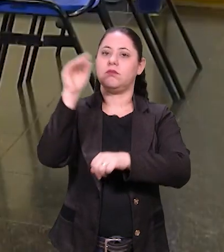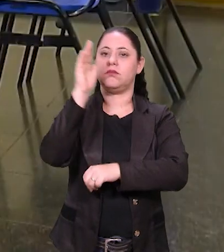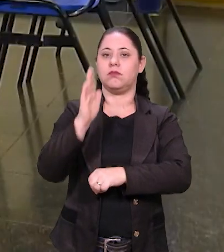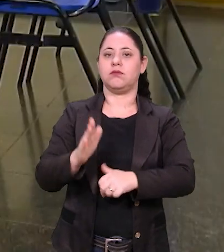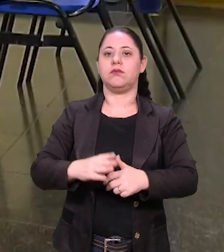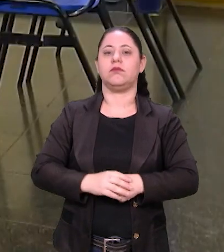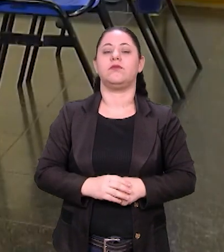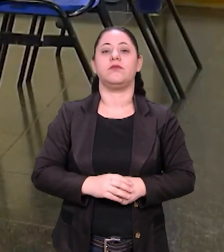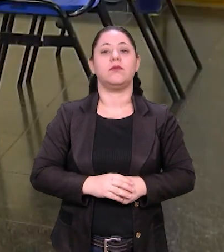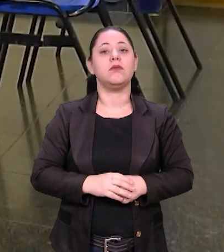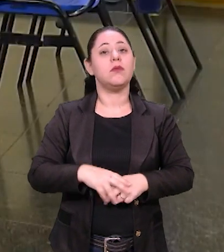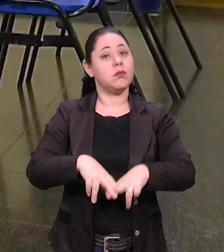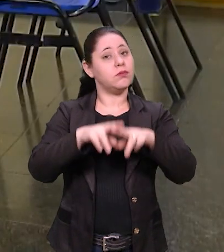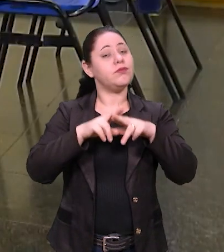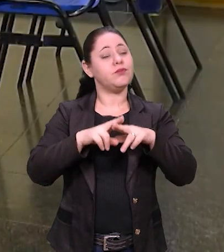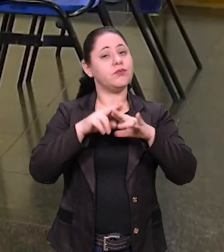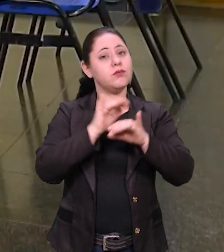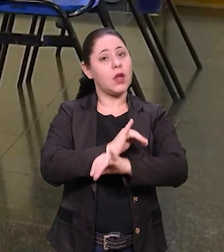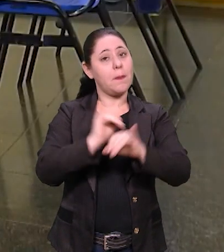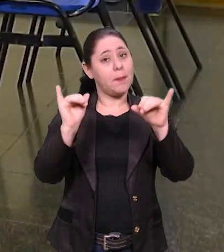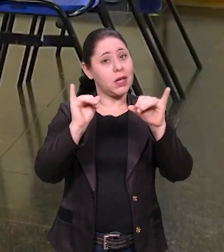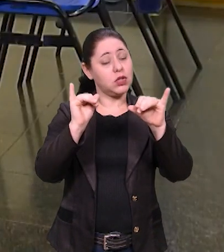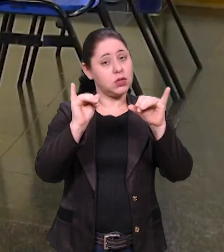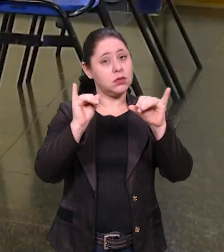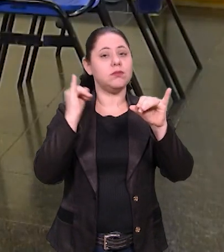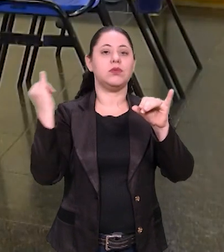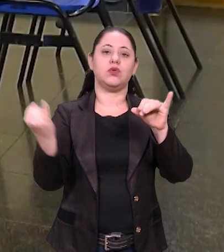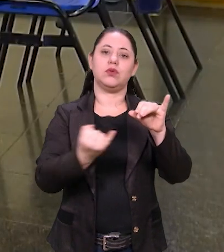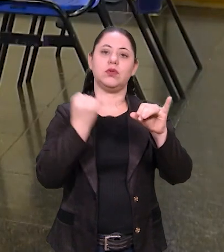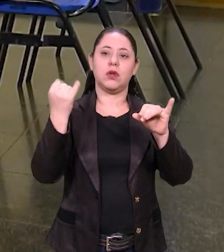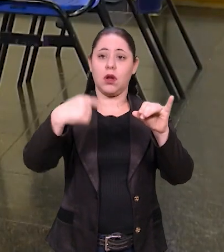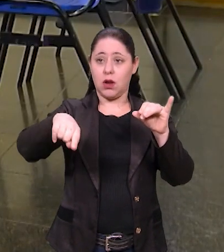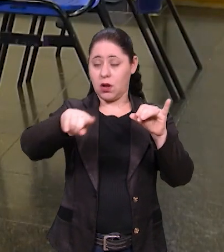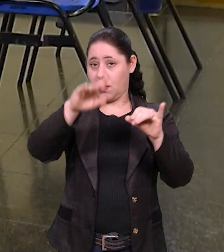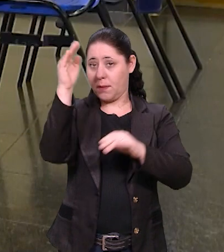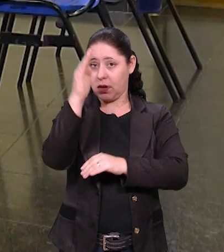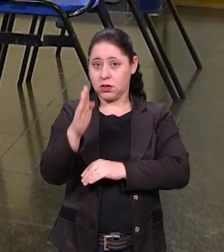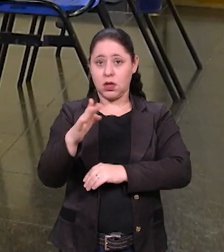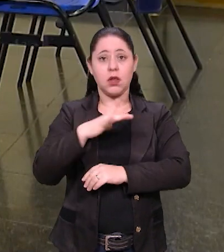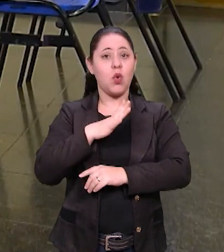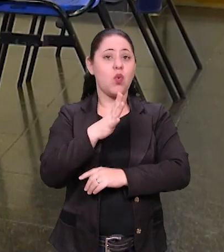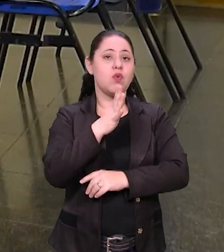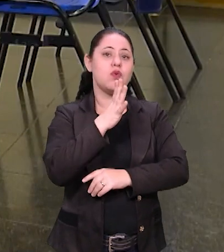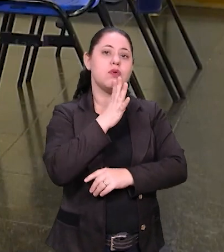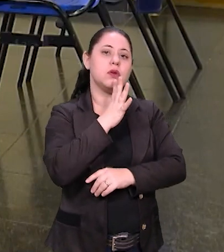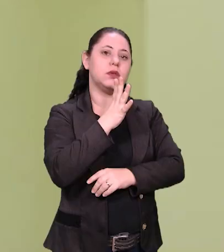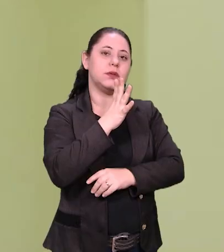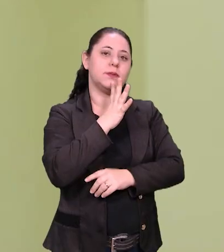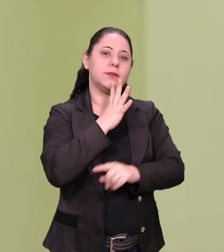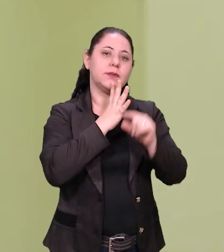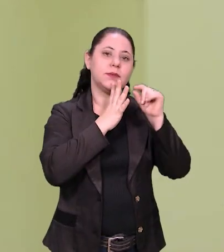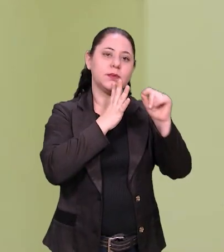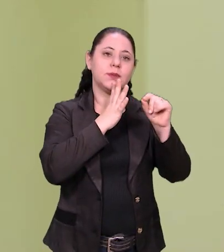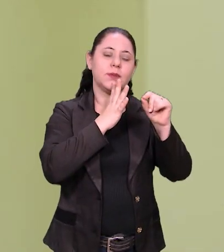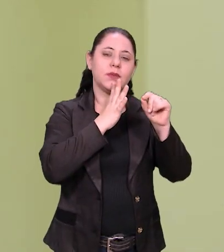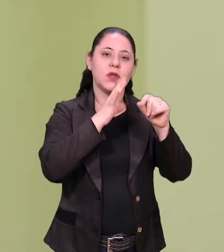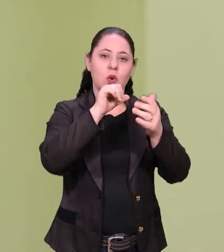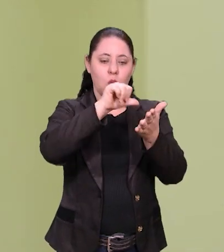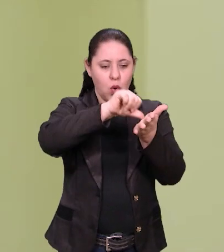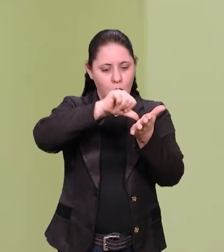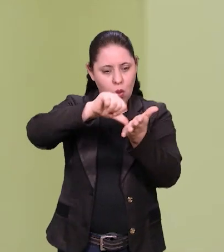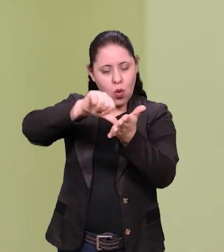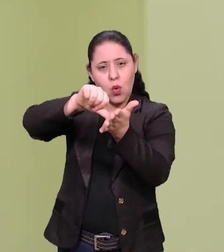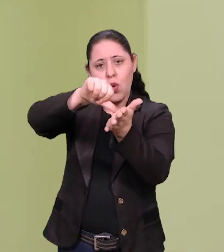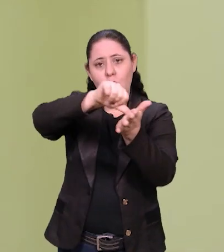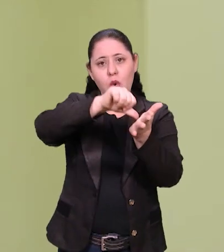essa divulgação para que o brasileiro possa ter o conhecimento de que nas unidades dos Correios pode estar sendo